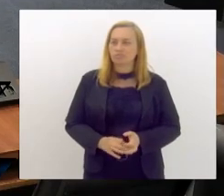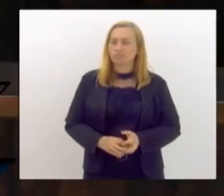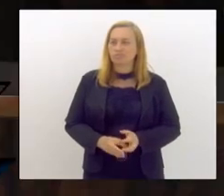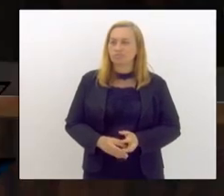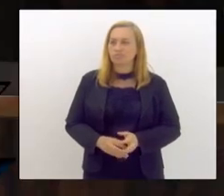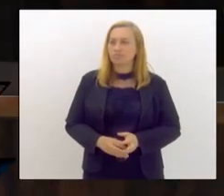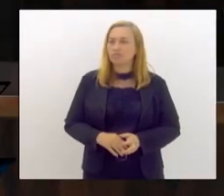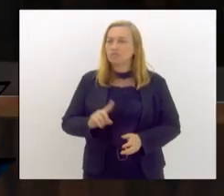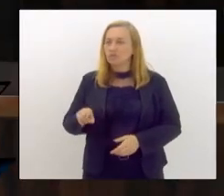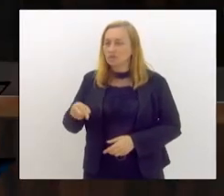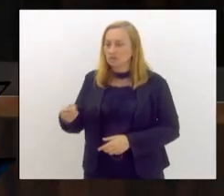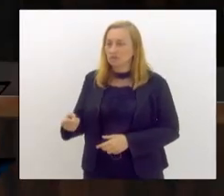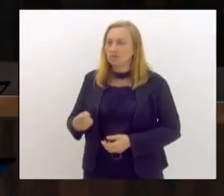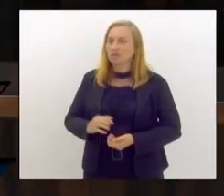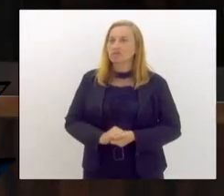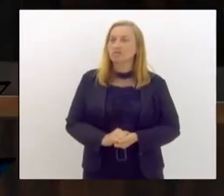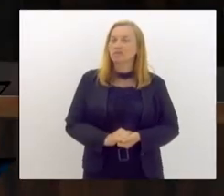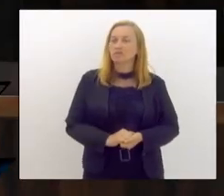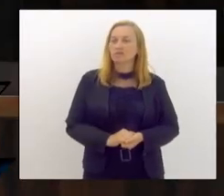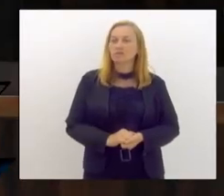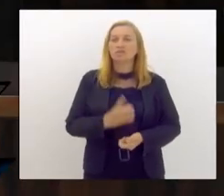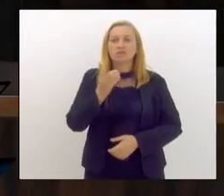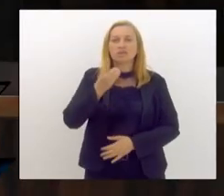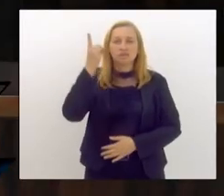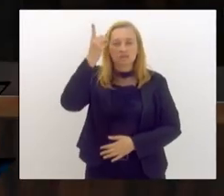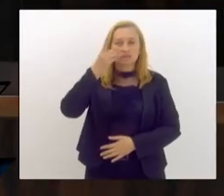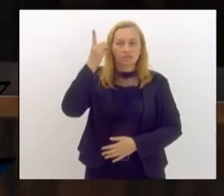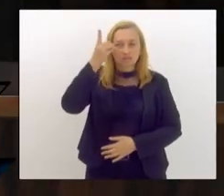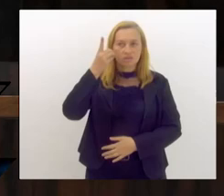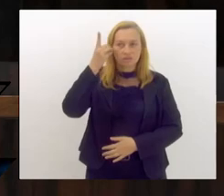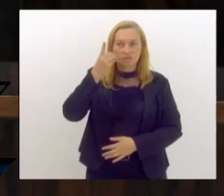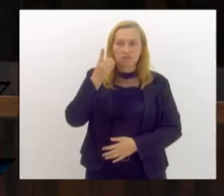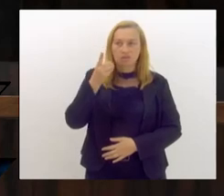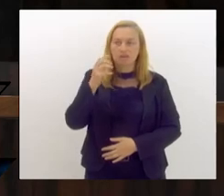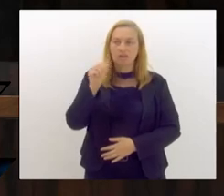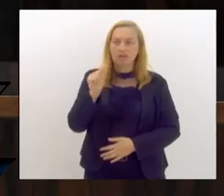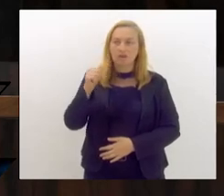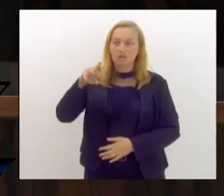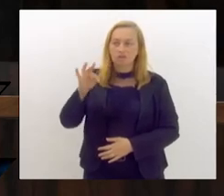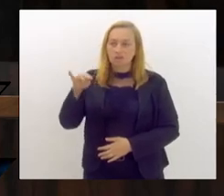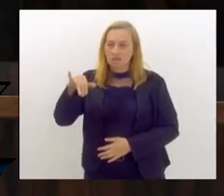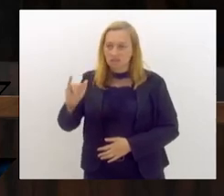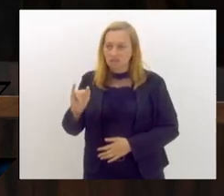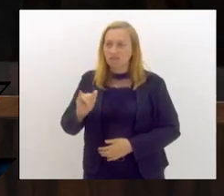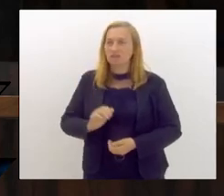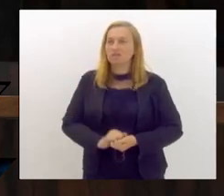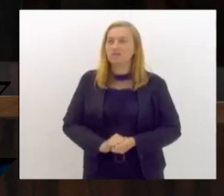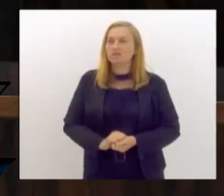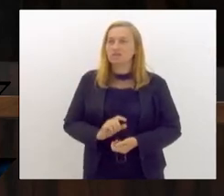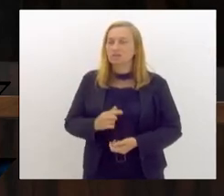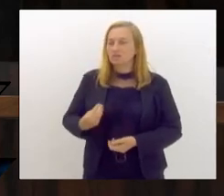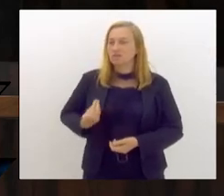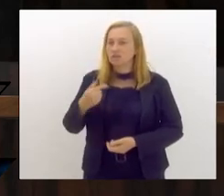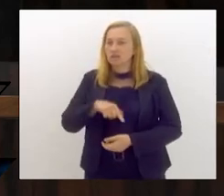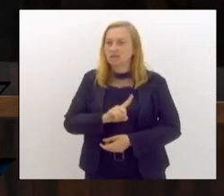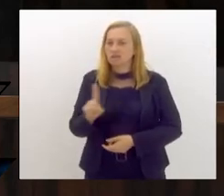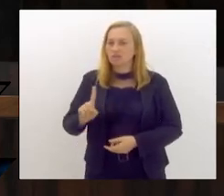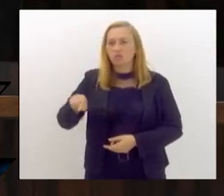Próximo orador inscrito é o nobre deputado Ottoni, não se encontrando